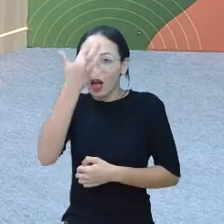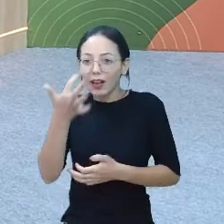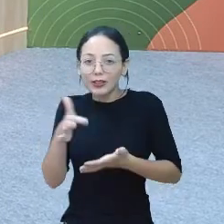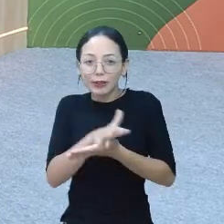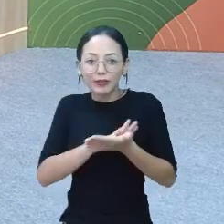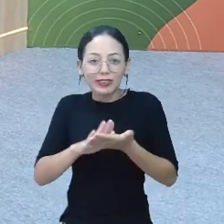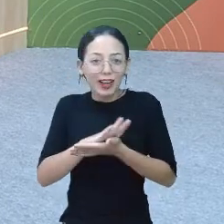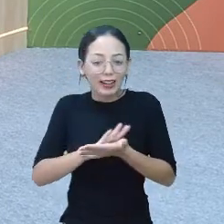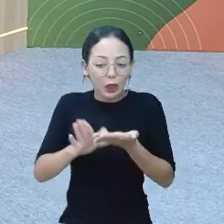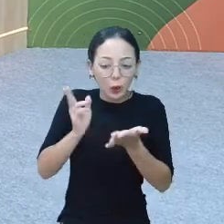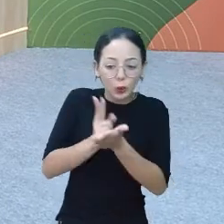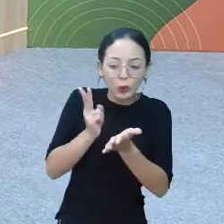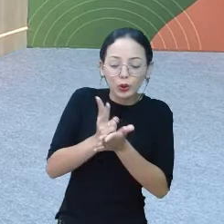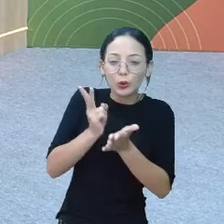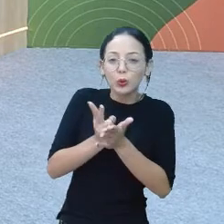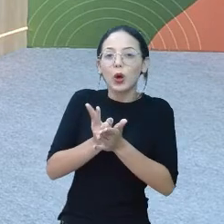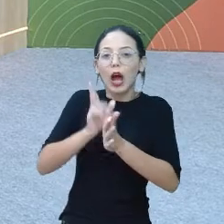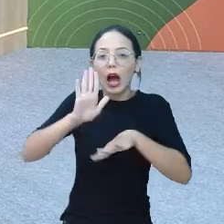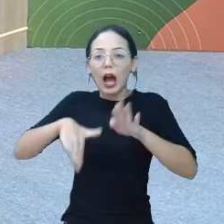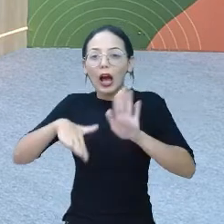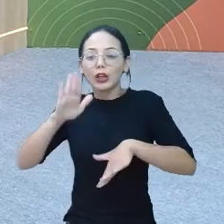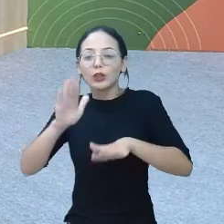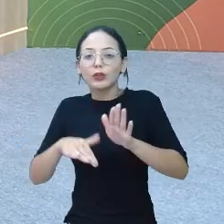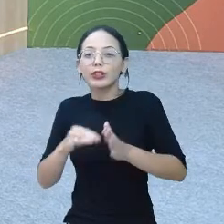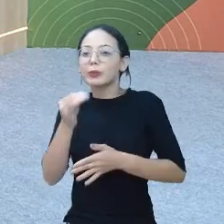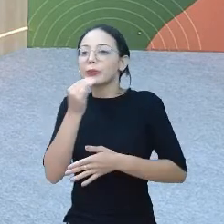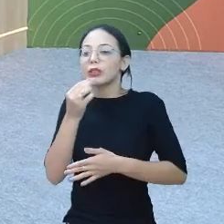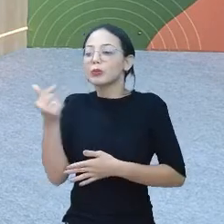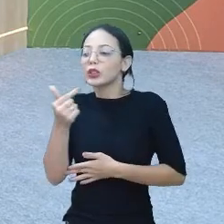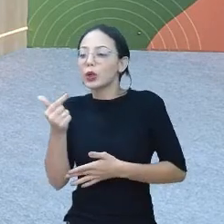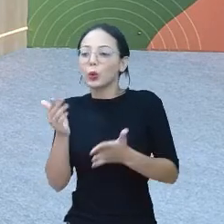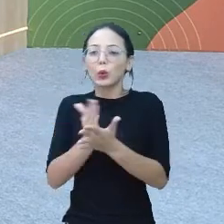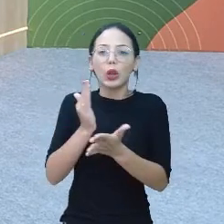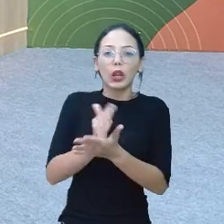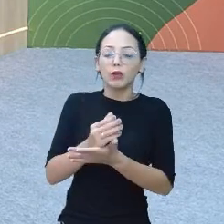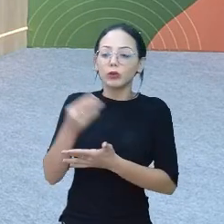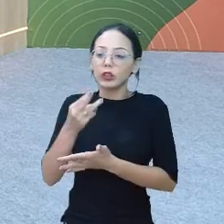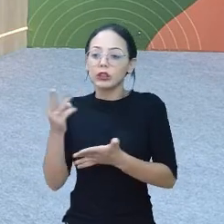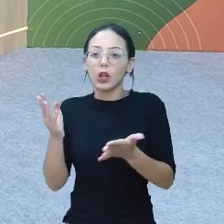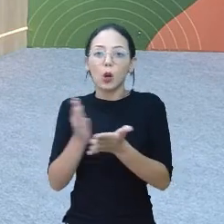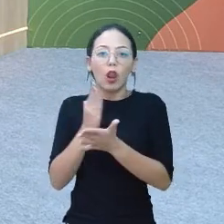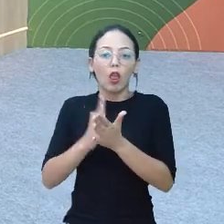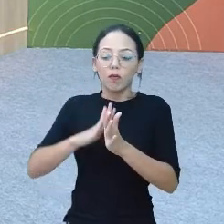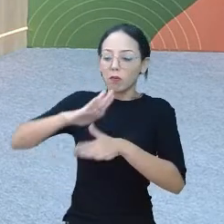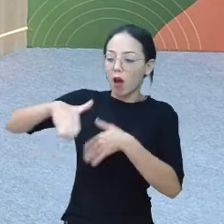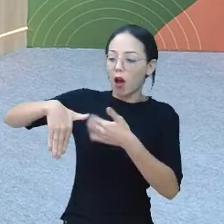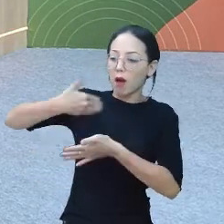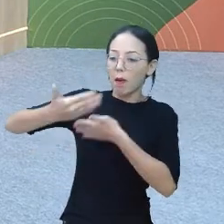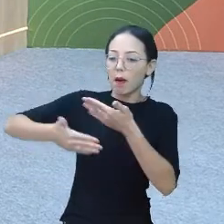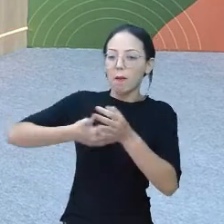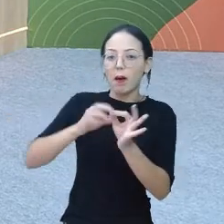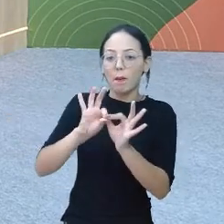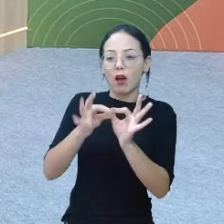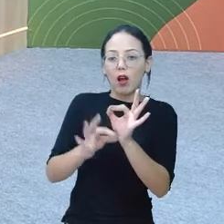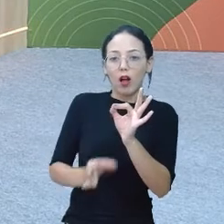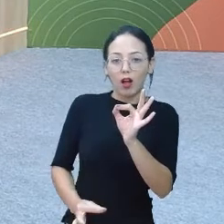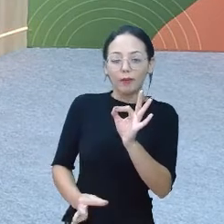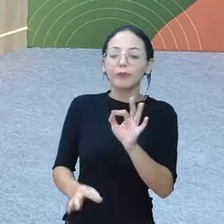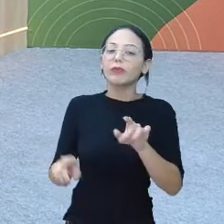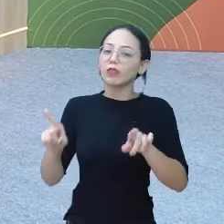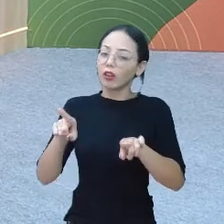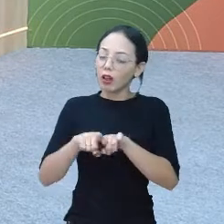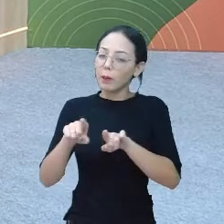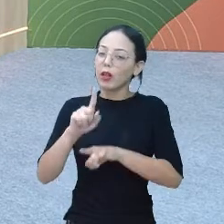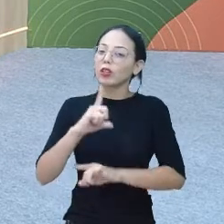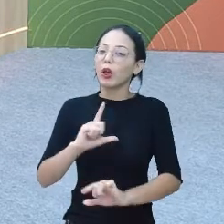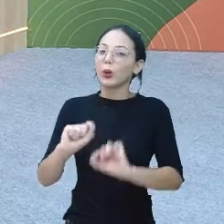aí continua, né? Às vezes até para um segundo livro, para um terceiro. Então, quando o final é aberto, a gente também tem a